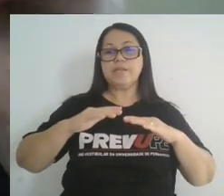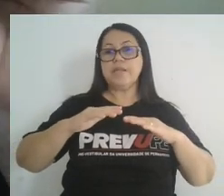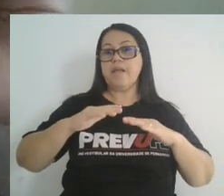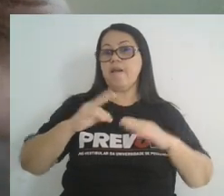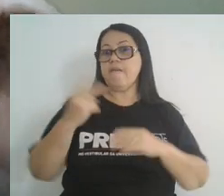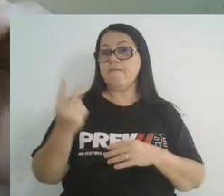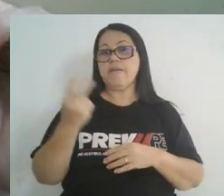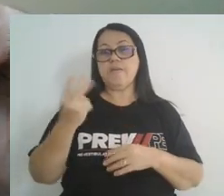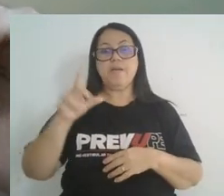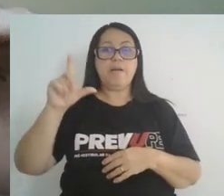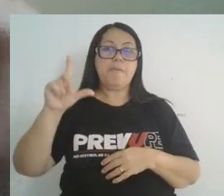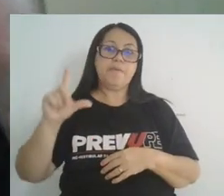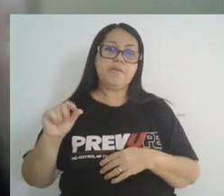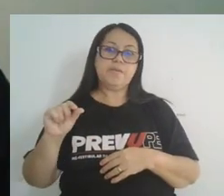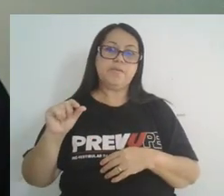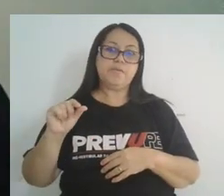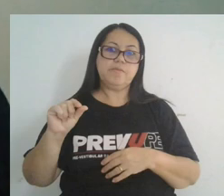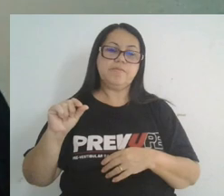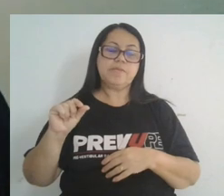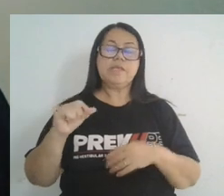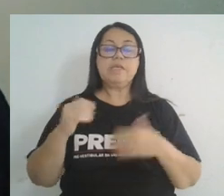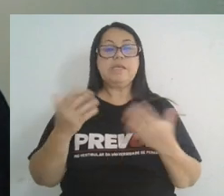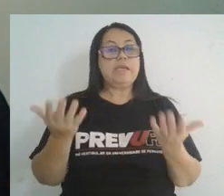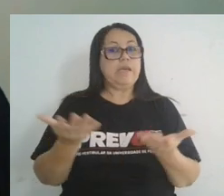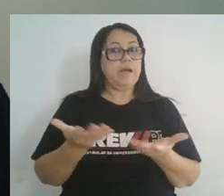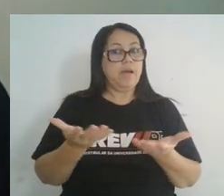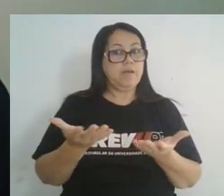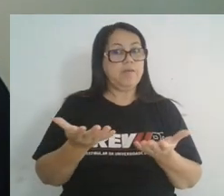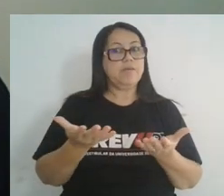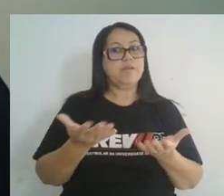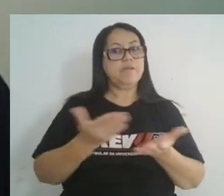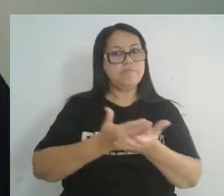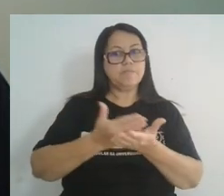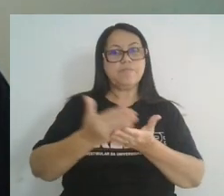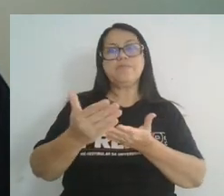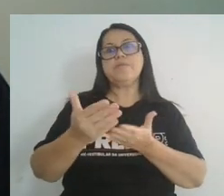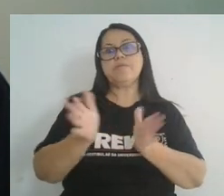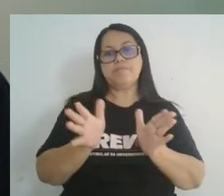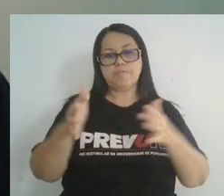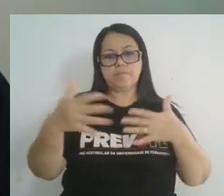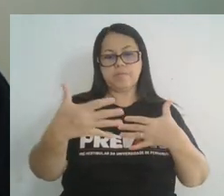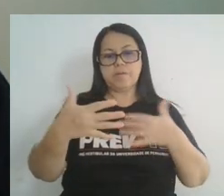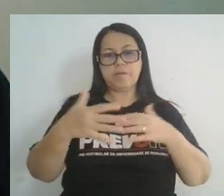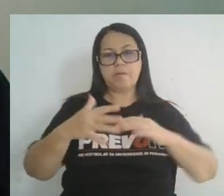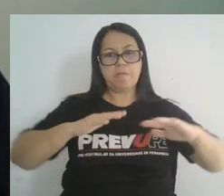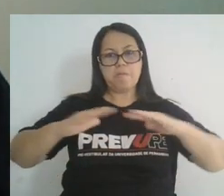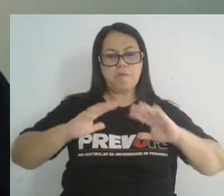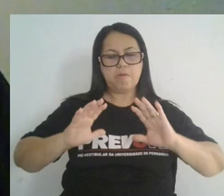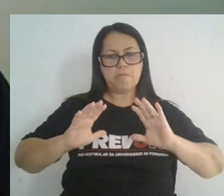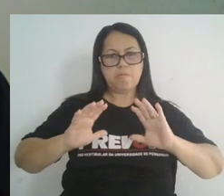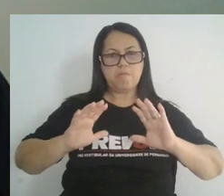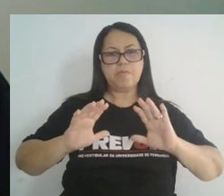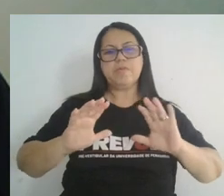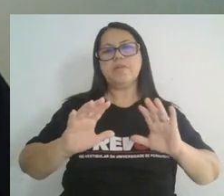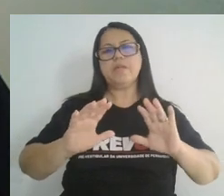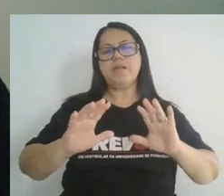ela é de magnitude menor àquela força máxima. E agora, já que a caixa está em movimento, a força de